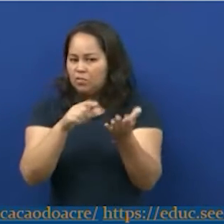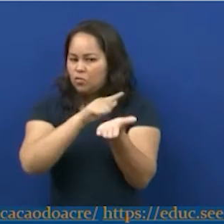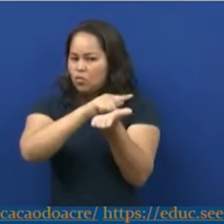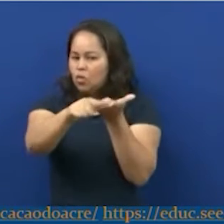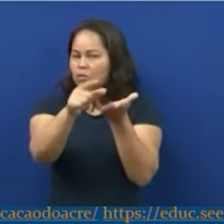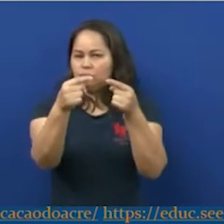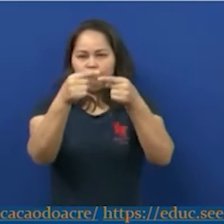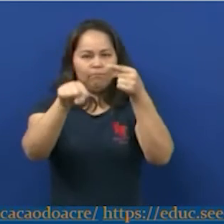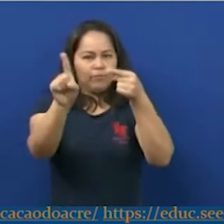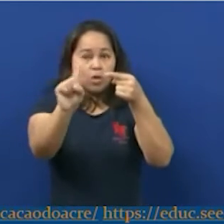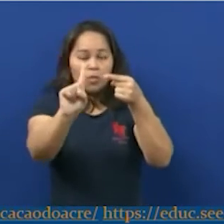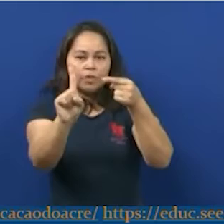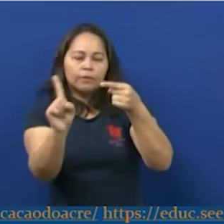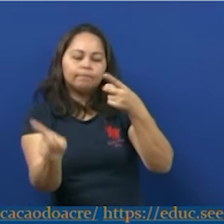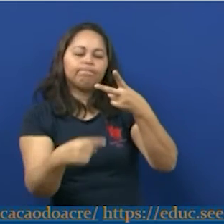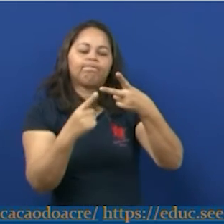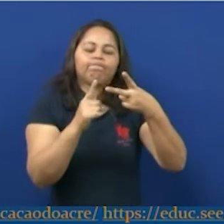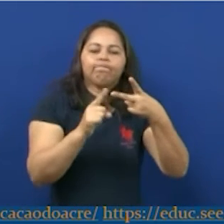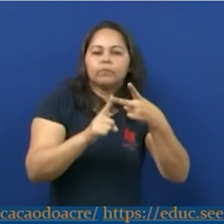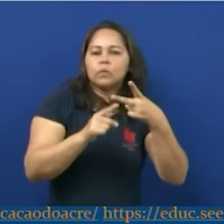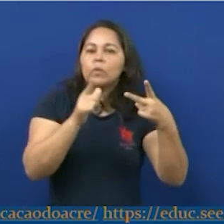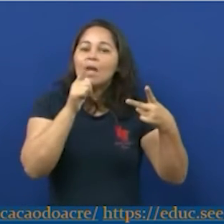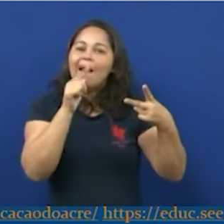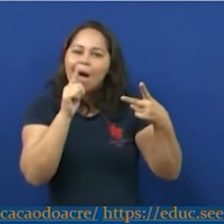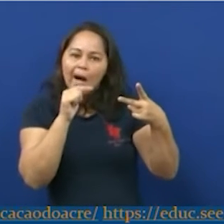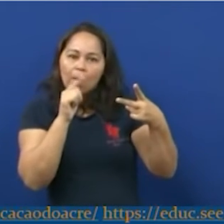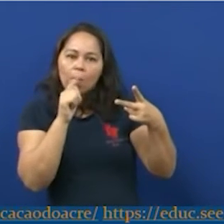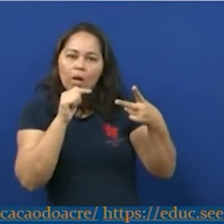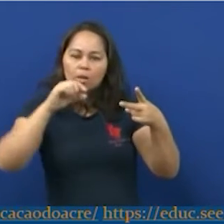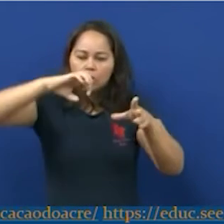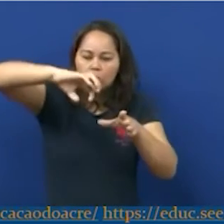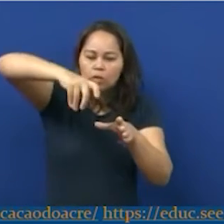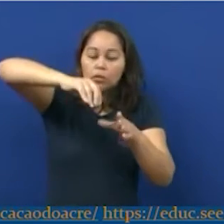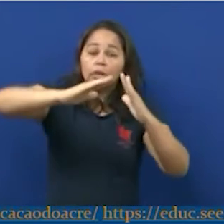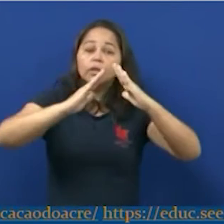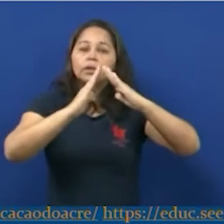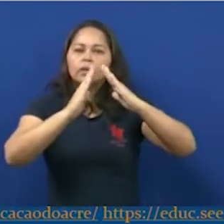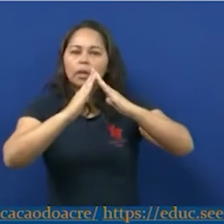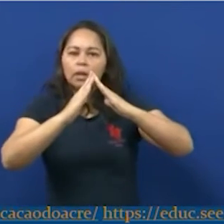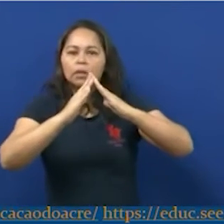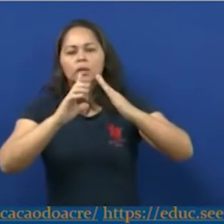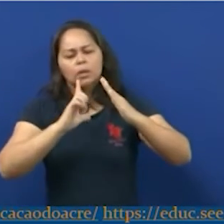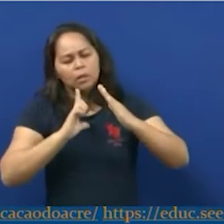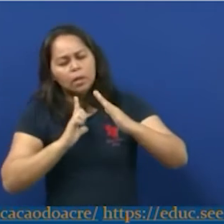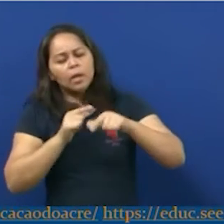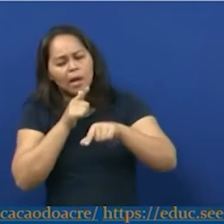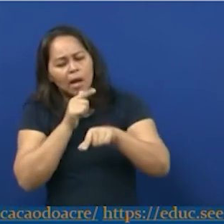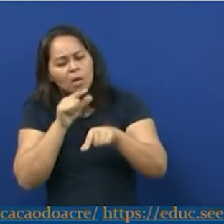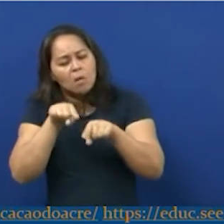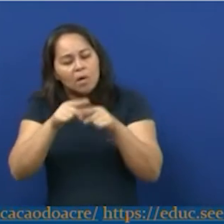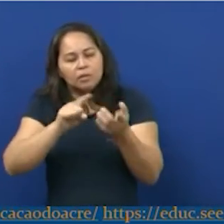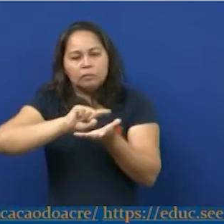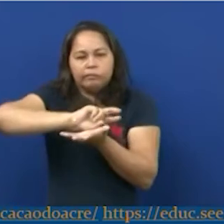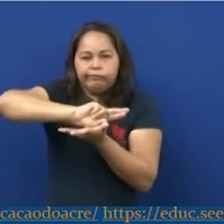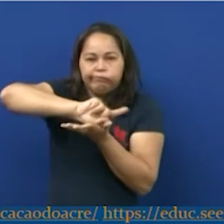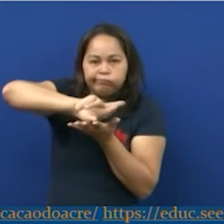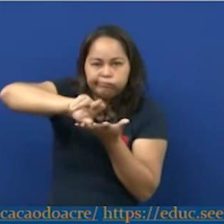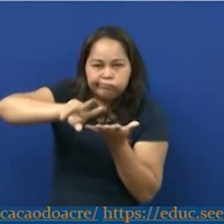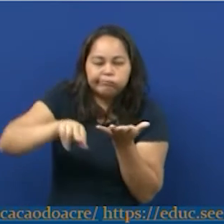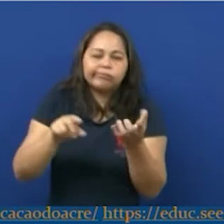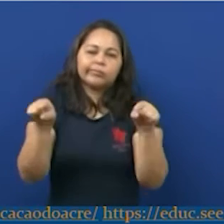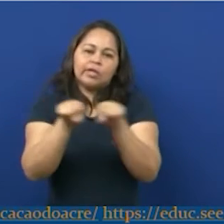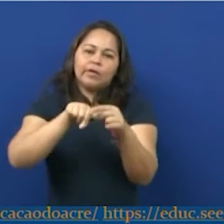pura. Água da torneira, em segundo lugar. Também eu tenho ali a molécula de água, mas também tenho outros sais, outras